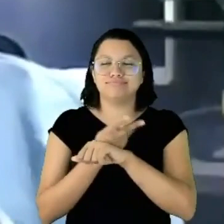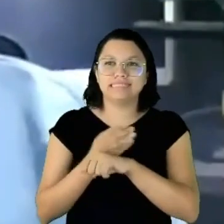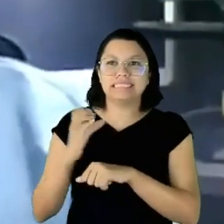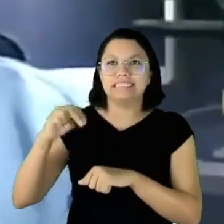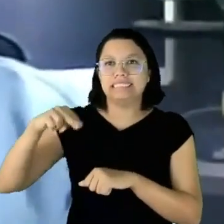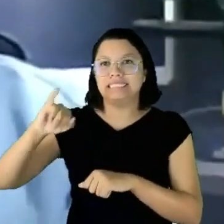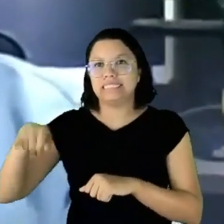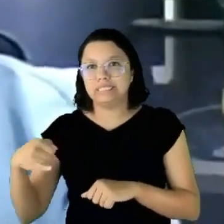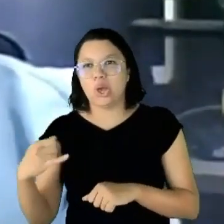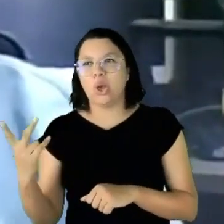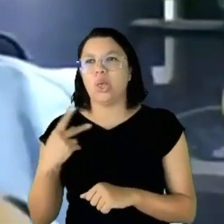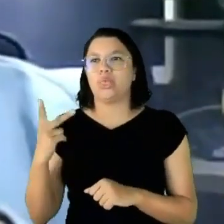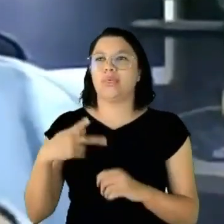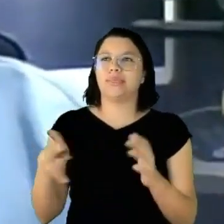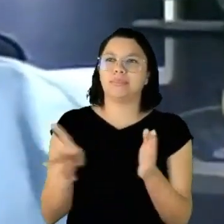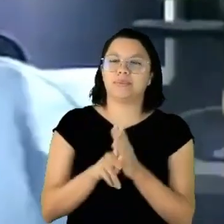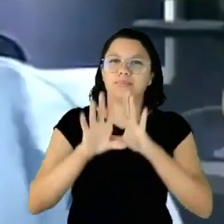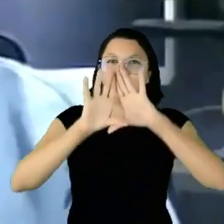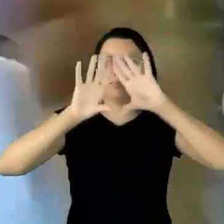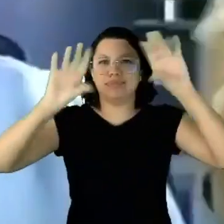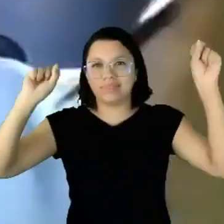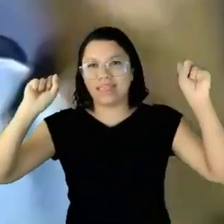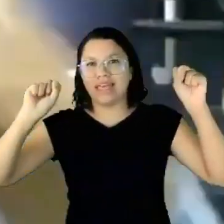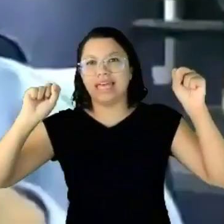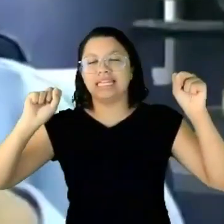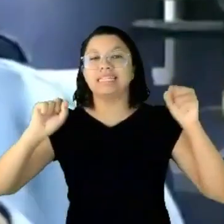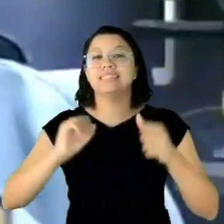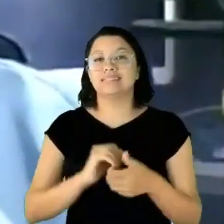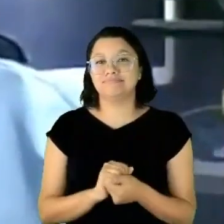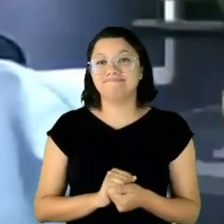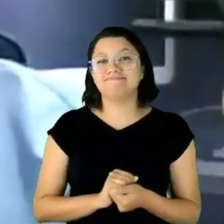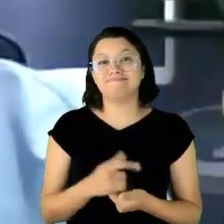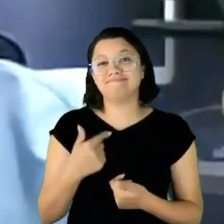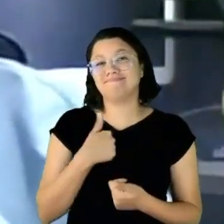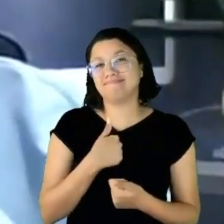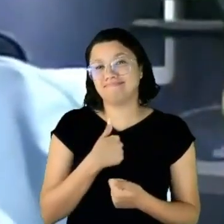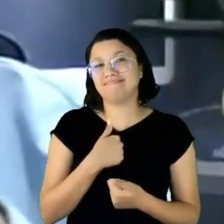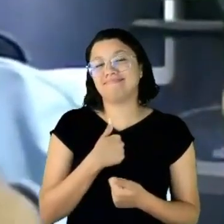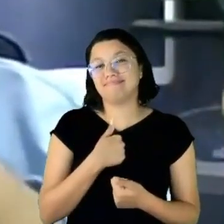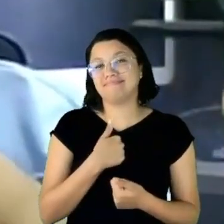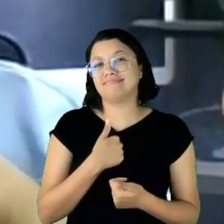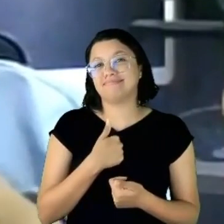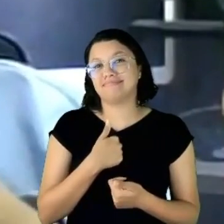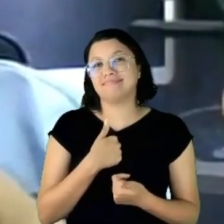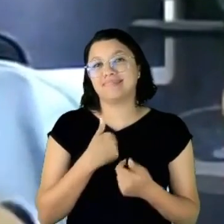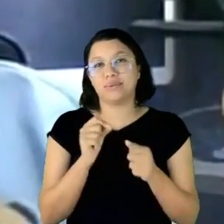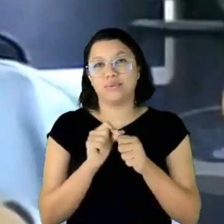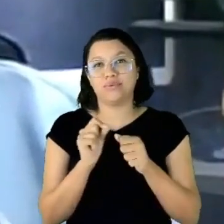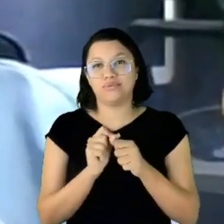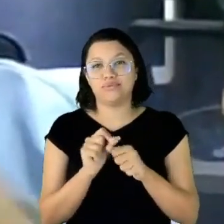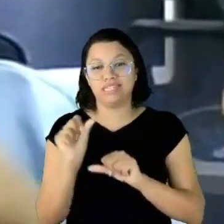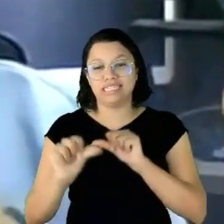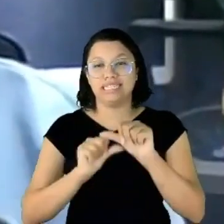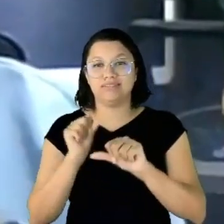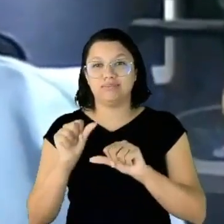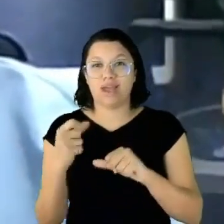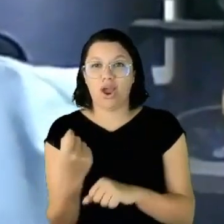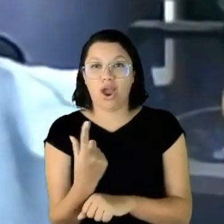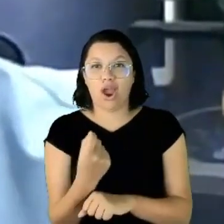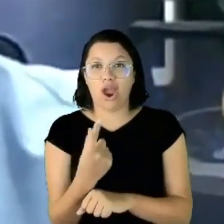do nosso tribunal e fui passando por um por uma coisa única